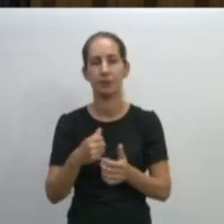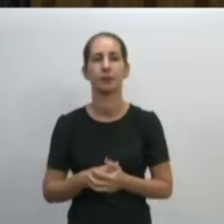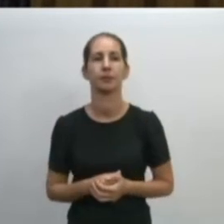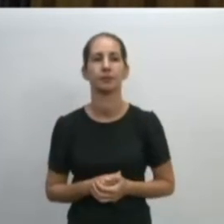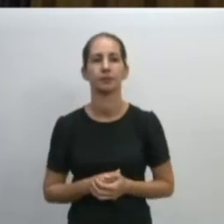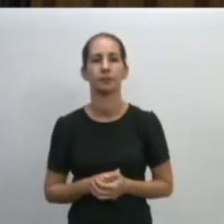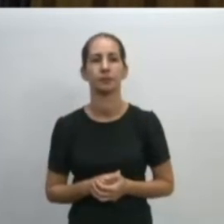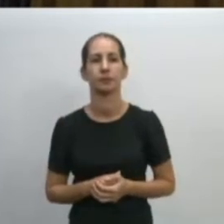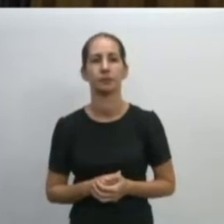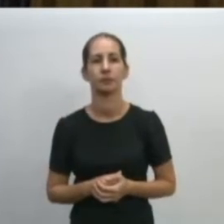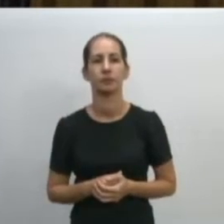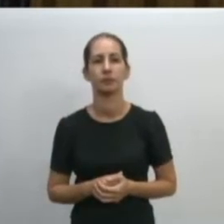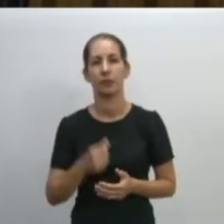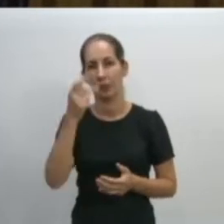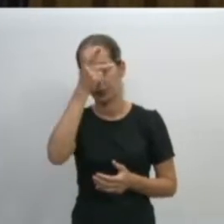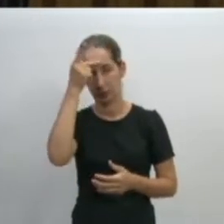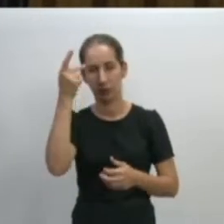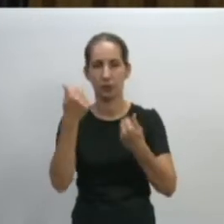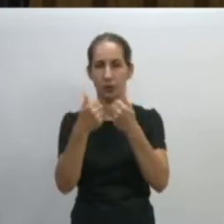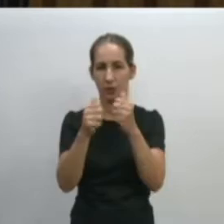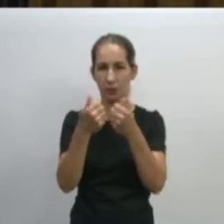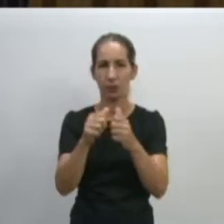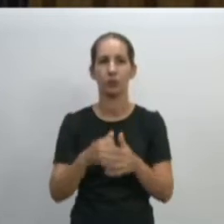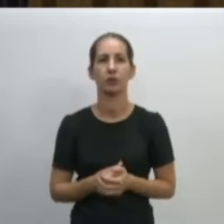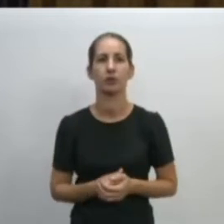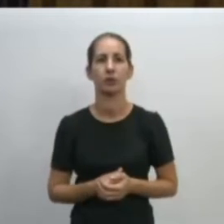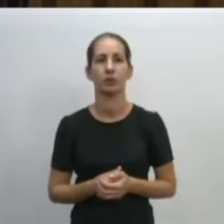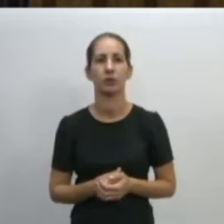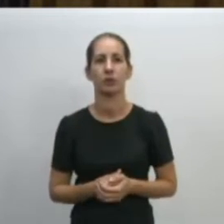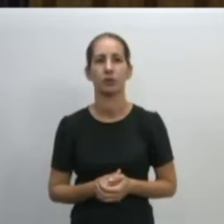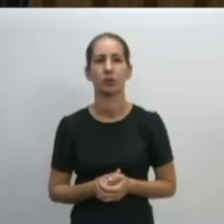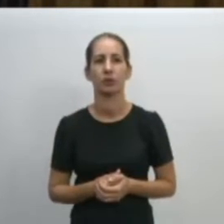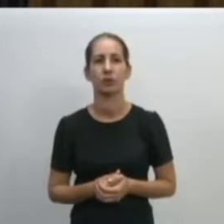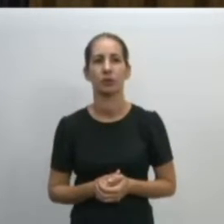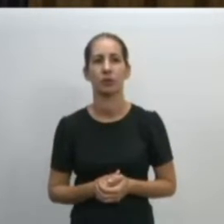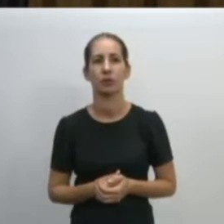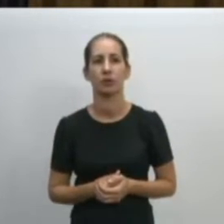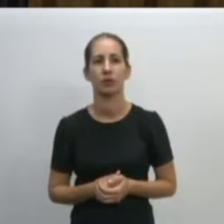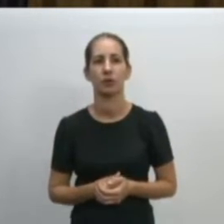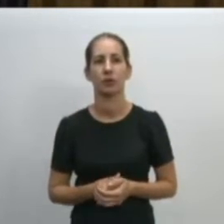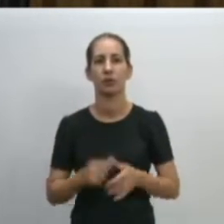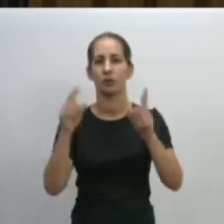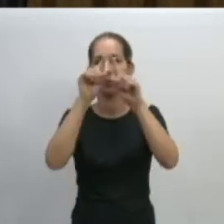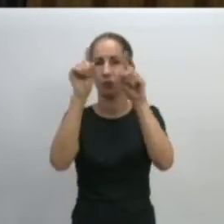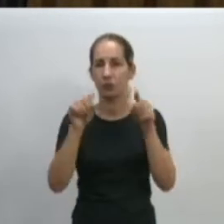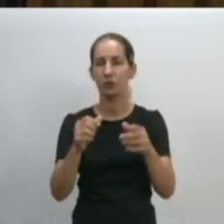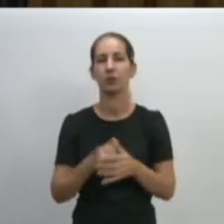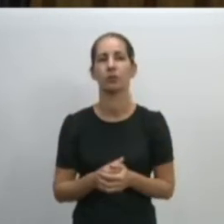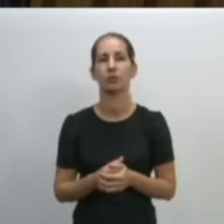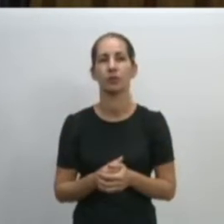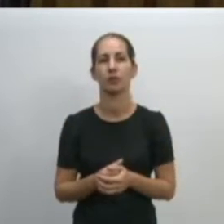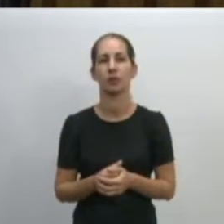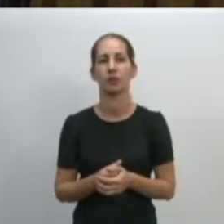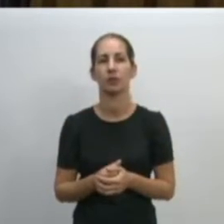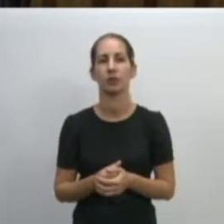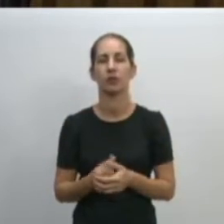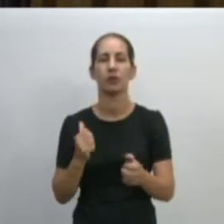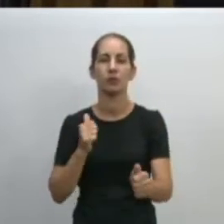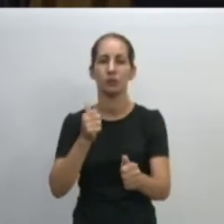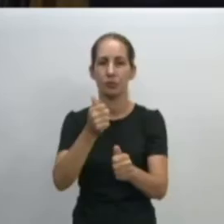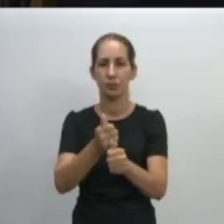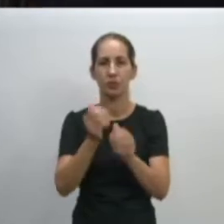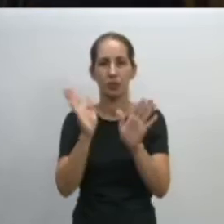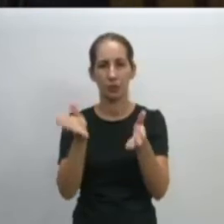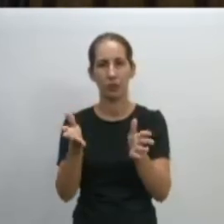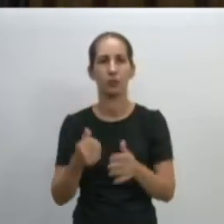denúncia por parte de um usuário do transporte público que passou um dossiê aí dos abrigos que estavam em bom estado e estão sendo substituídos por